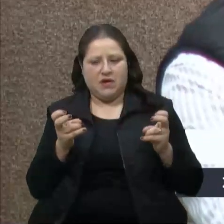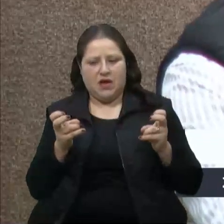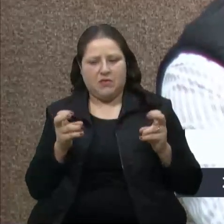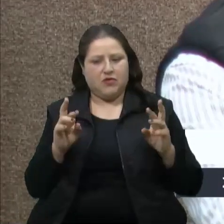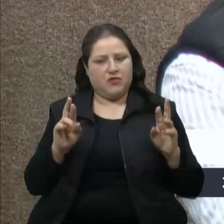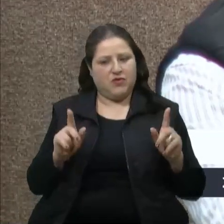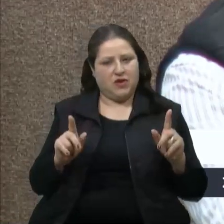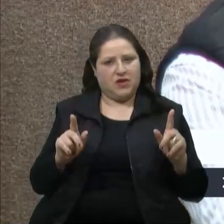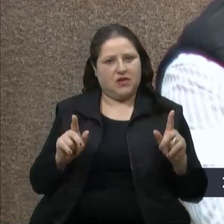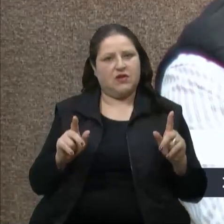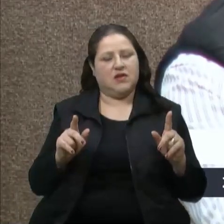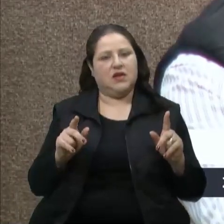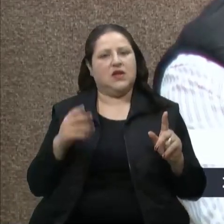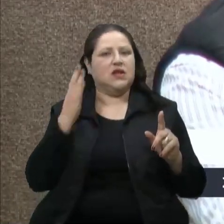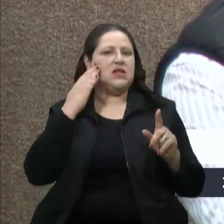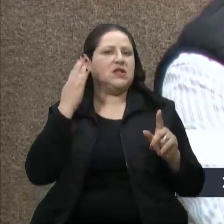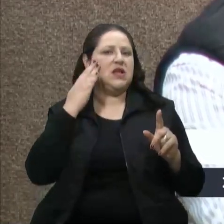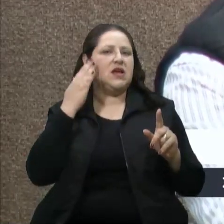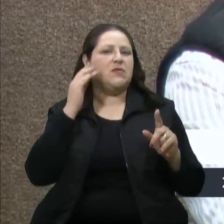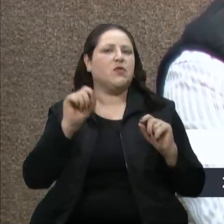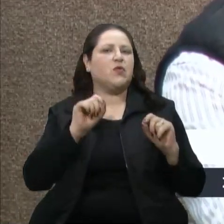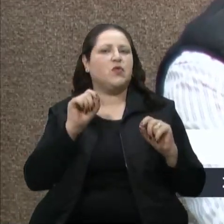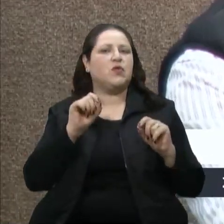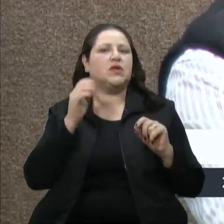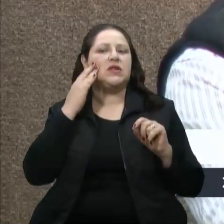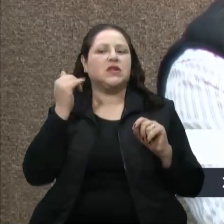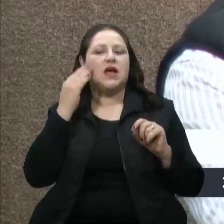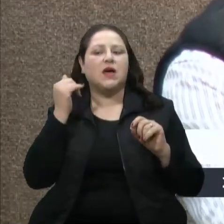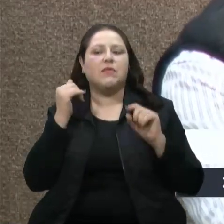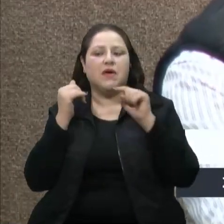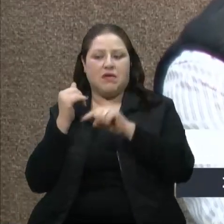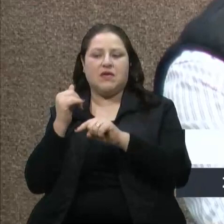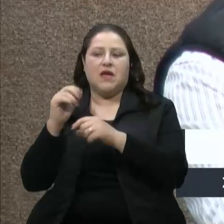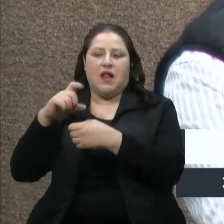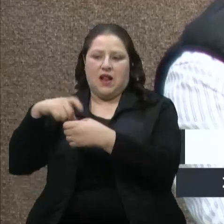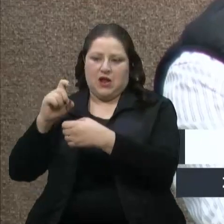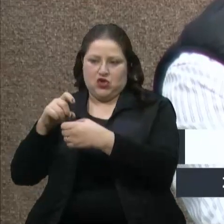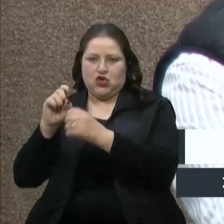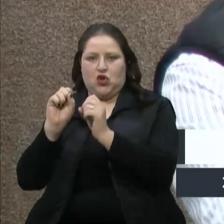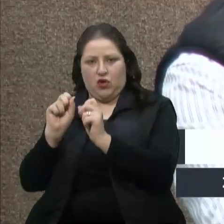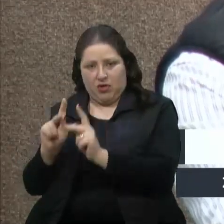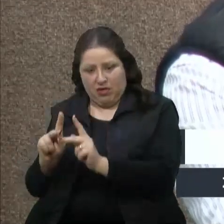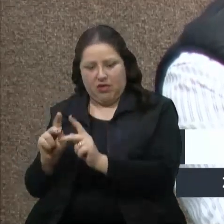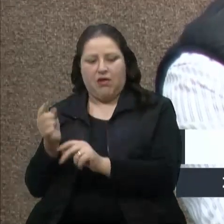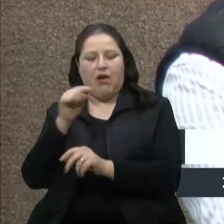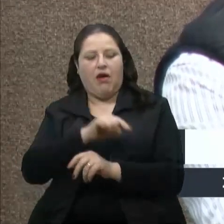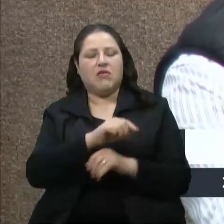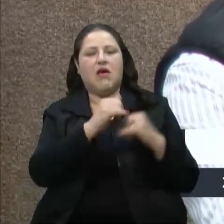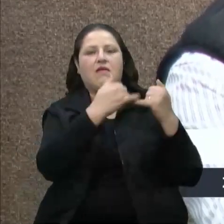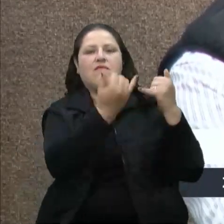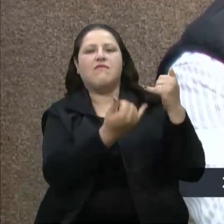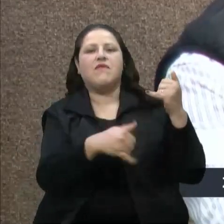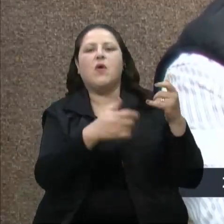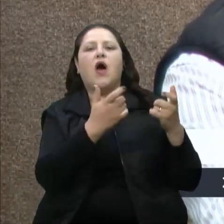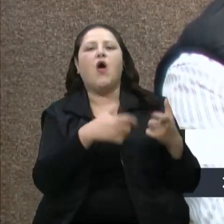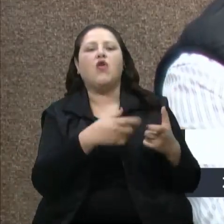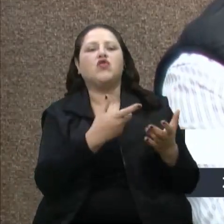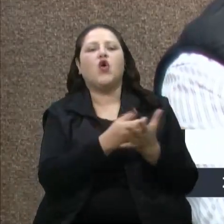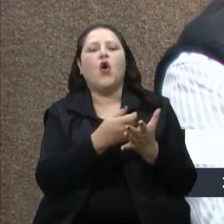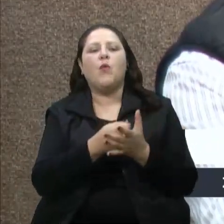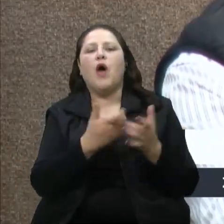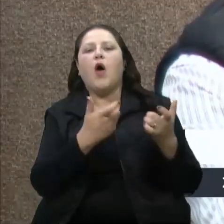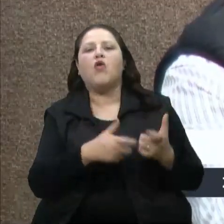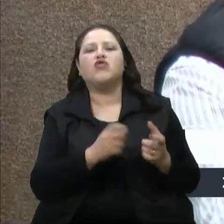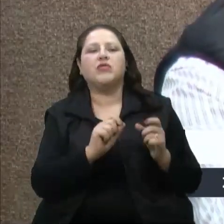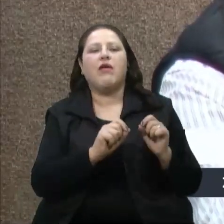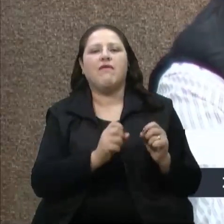queremos a origem desses fios aqui. Desse material aqui, que é fio. De onde é que veio? Entende?